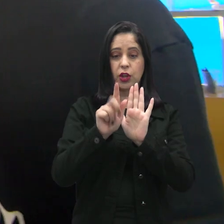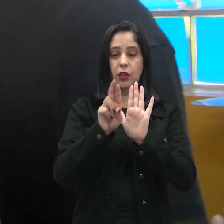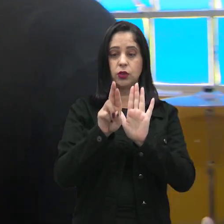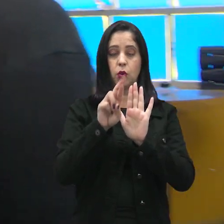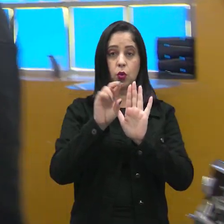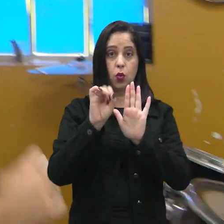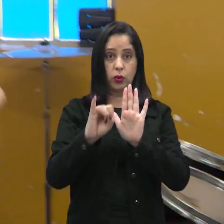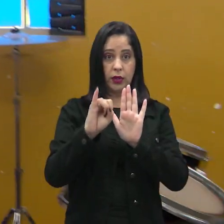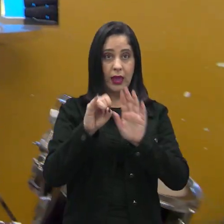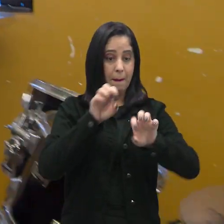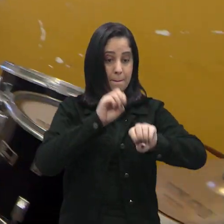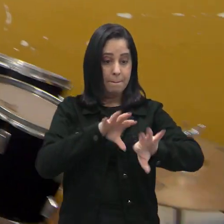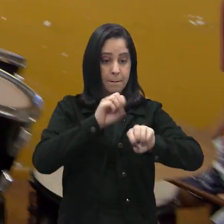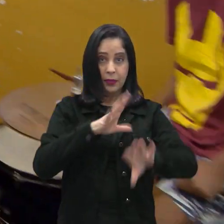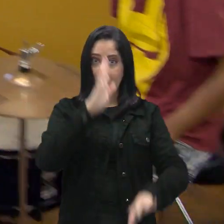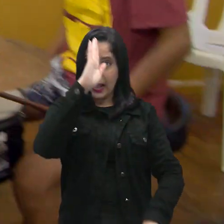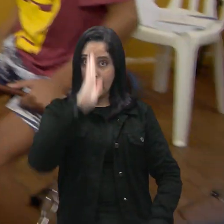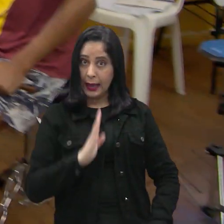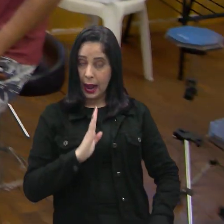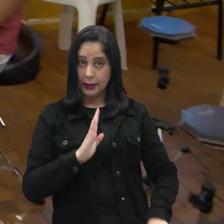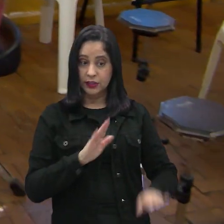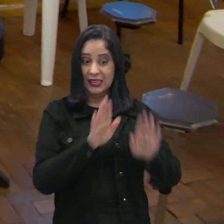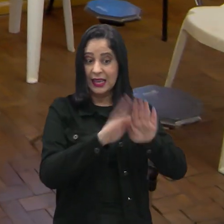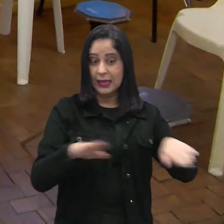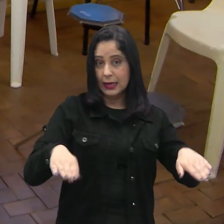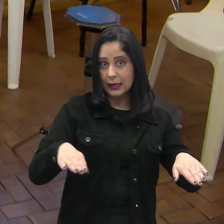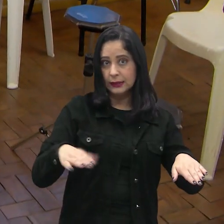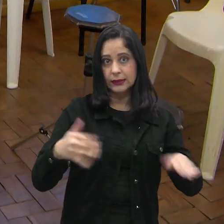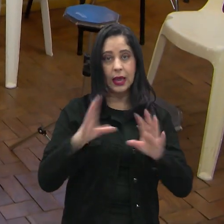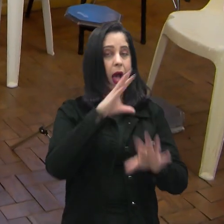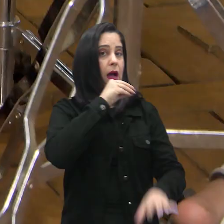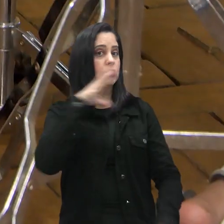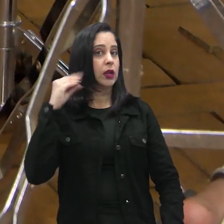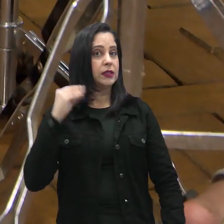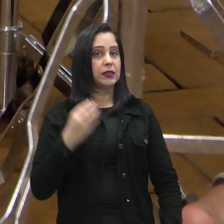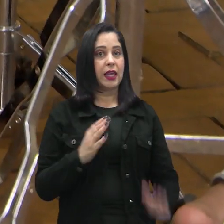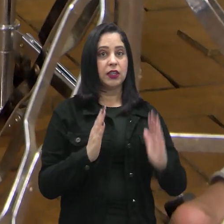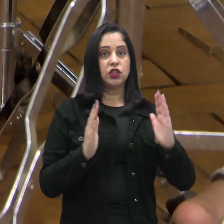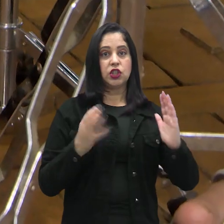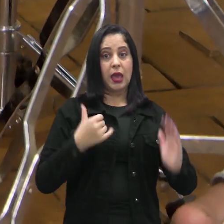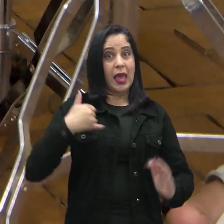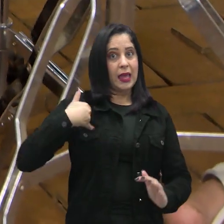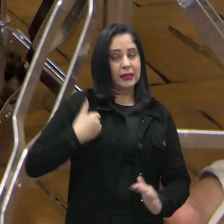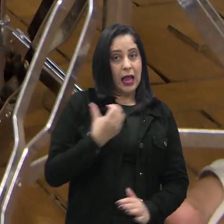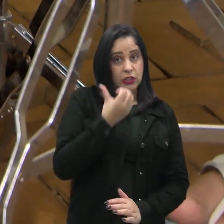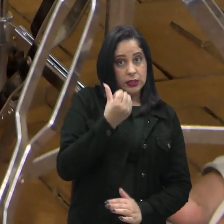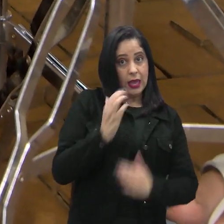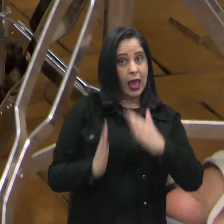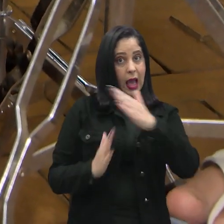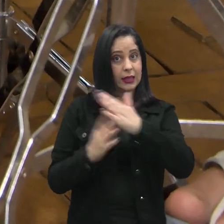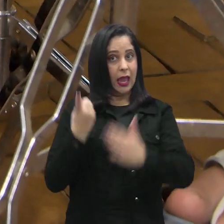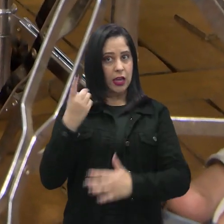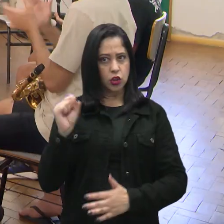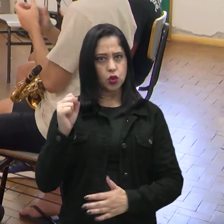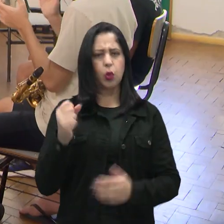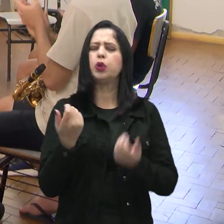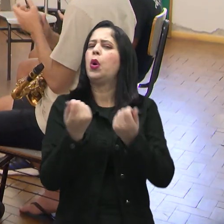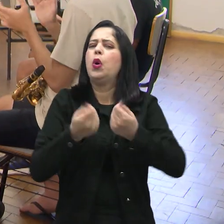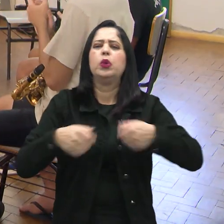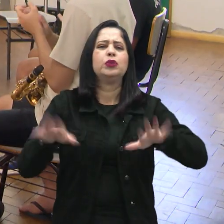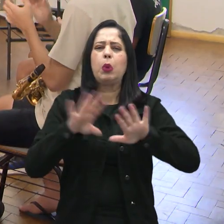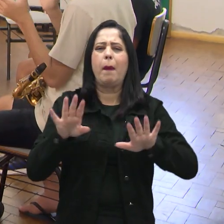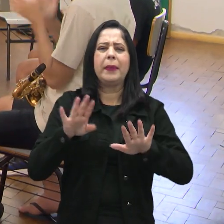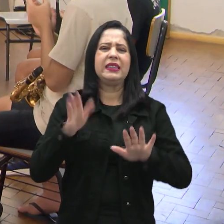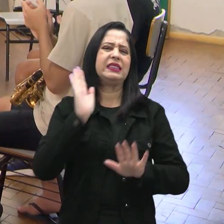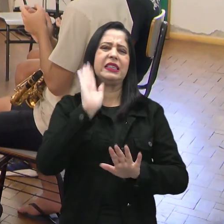aulas gratuitas para crianças e adolescentes de 6 a 18 anos. Para participar, não precisa ter conhecimento prévio de